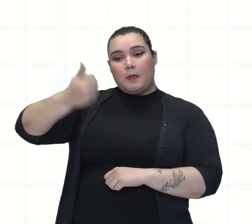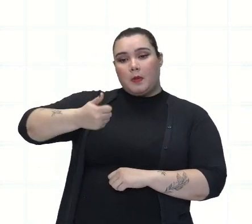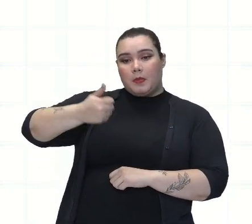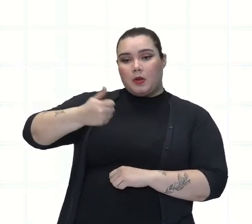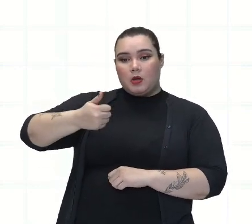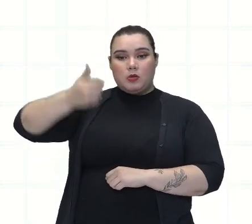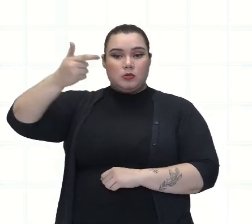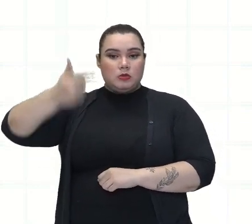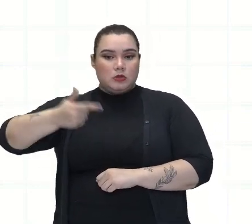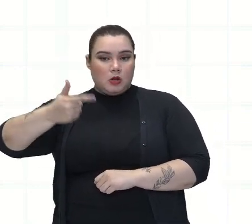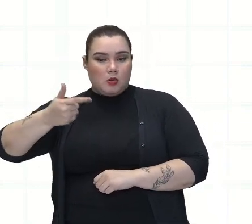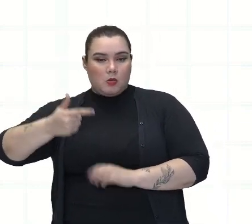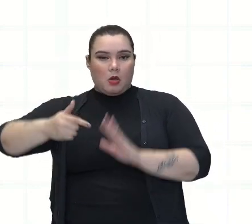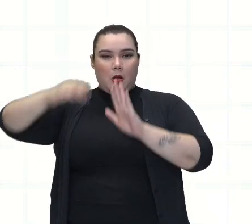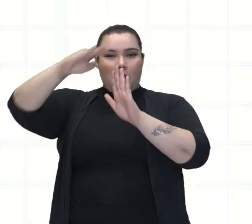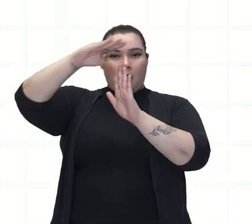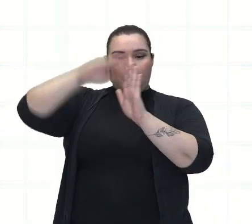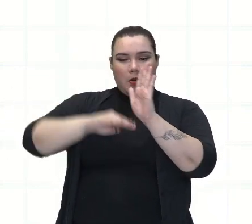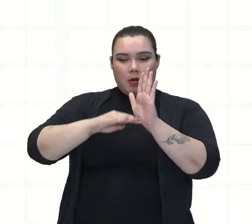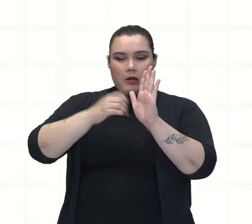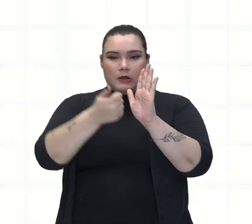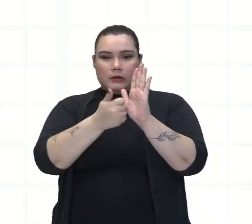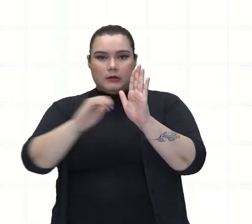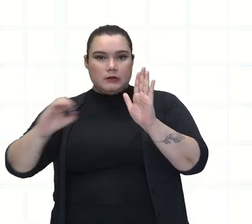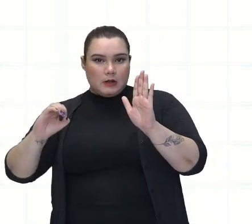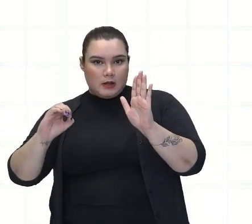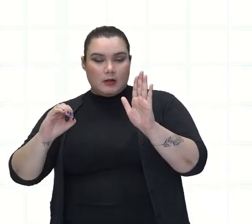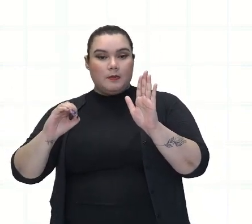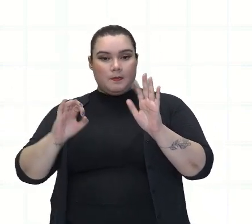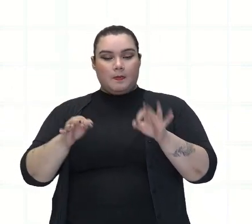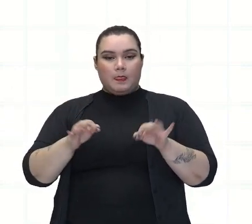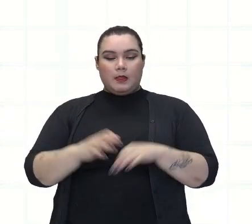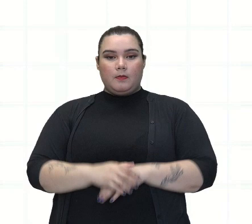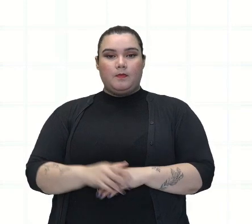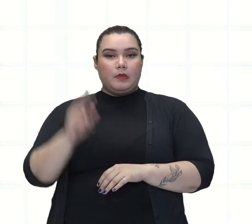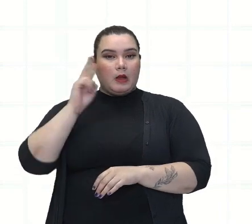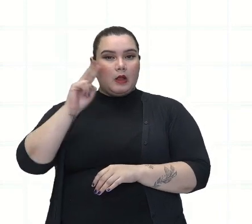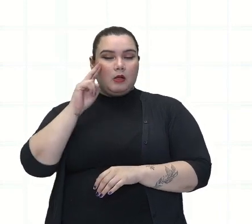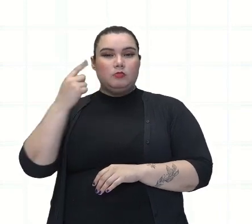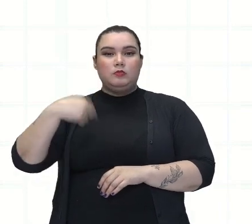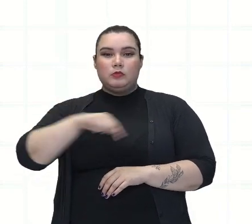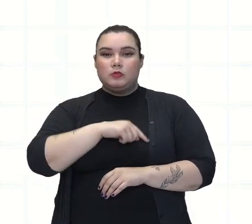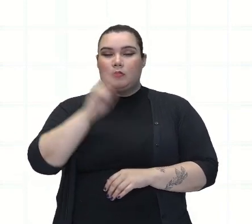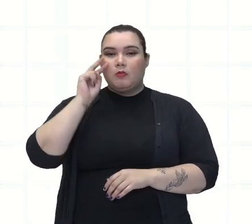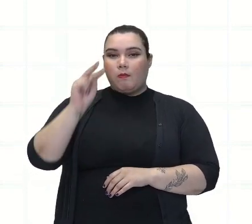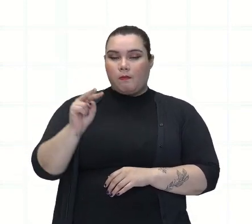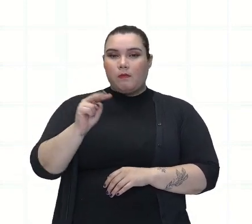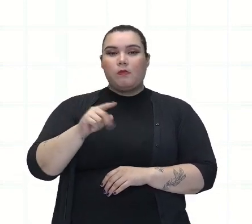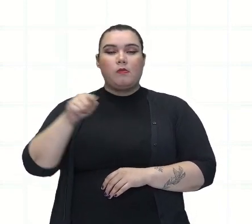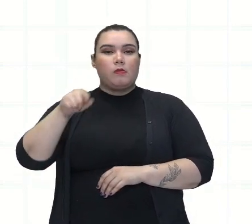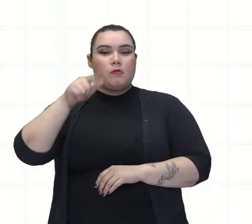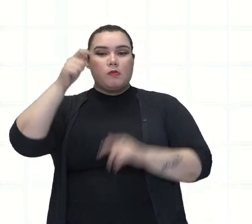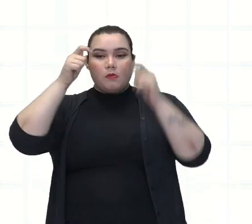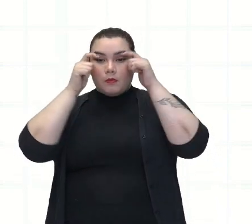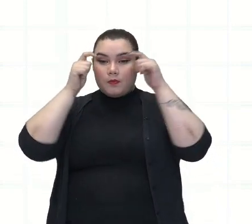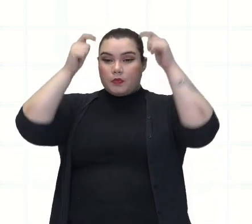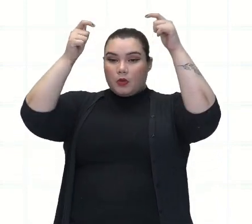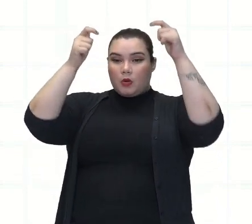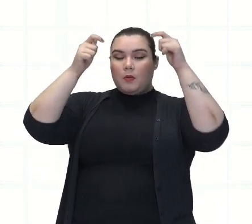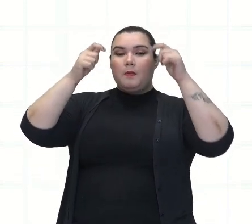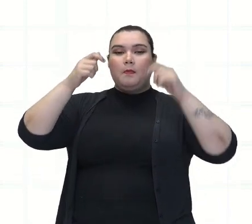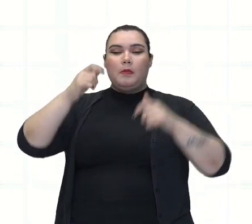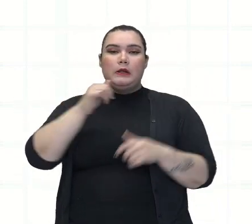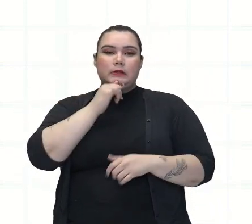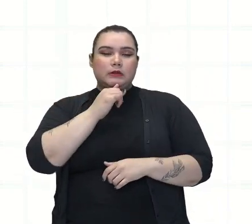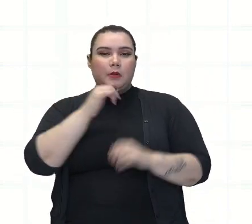1º, 2º, 100º. Lá na nossa receita, nós vimos que o chefe, ele foi pontuando.